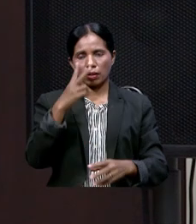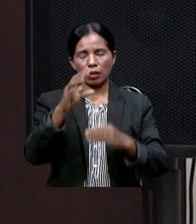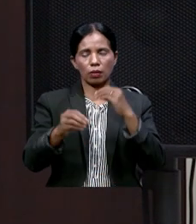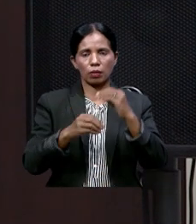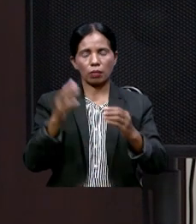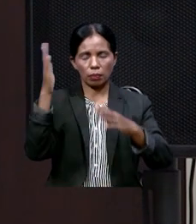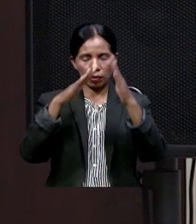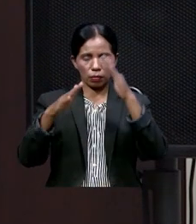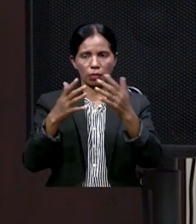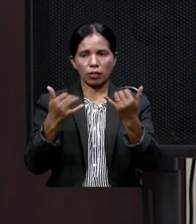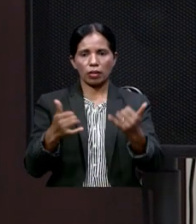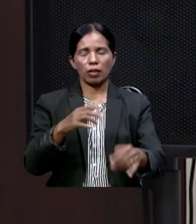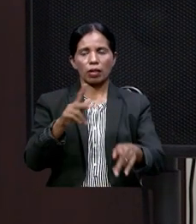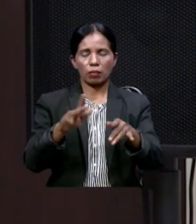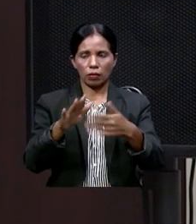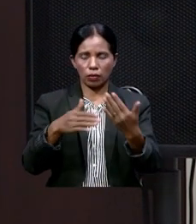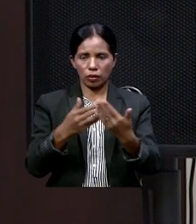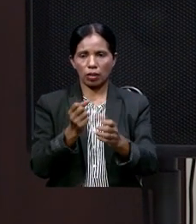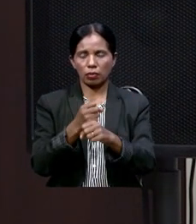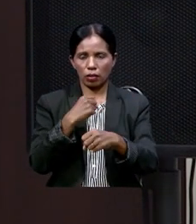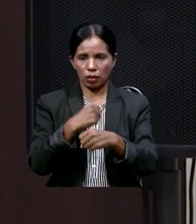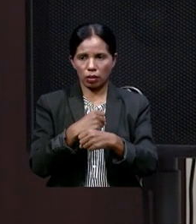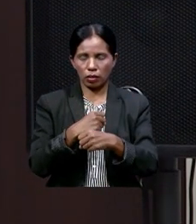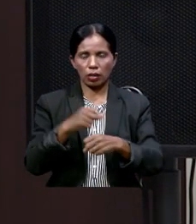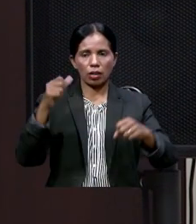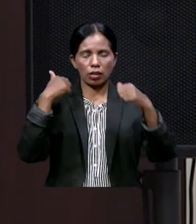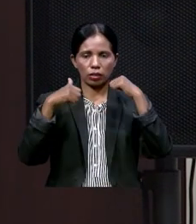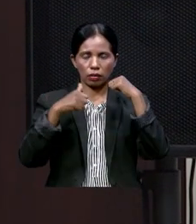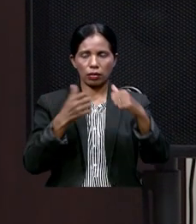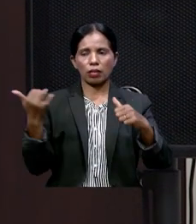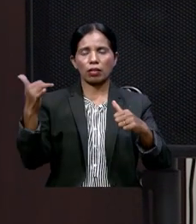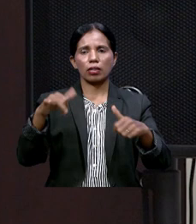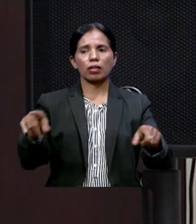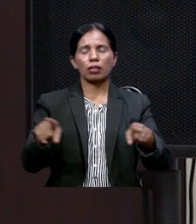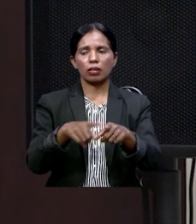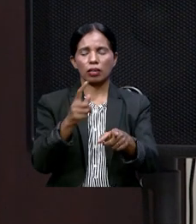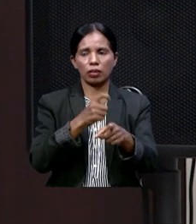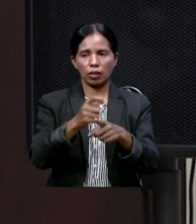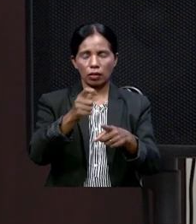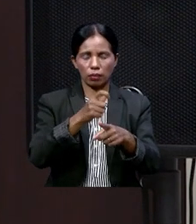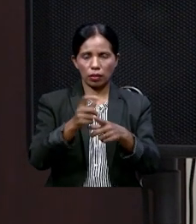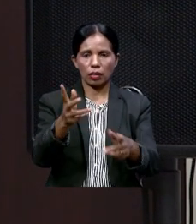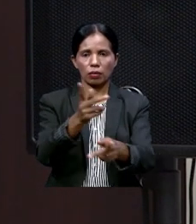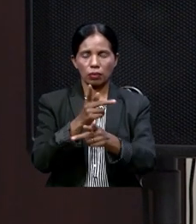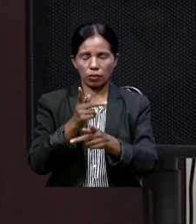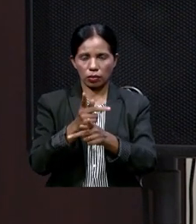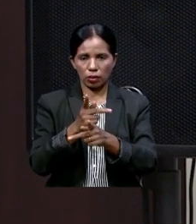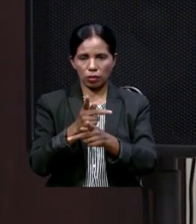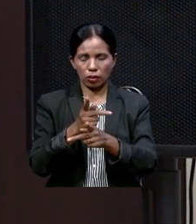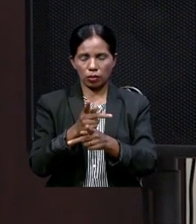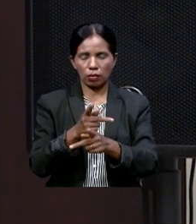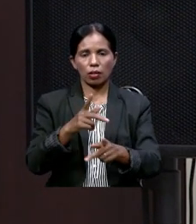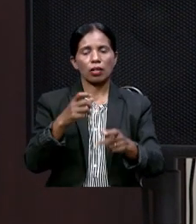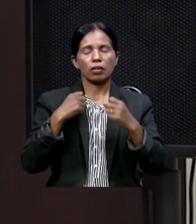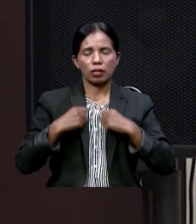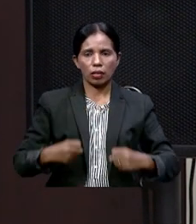katne, frontline sei halao, atividade sila hanesan trainamentu kuidadu antenatar